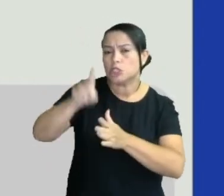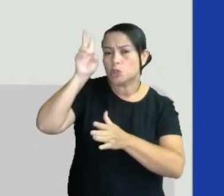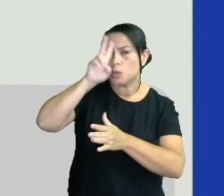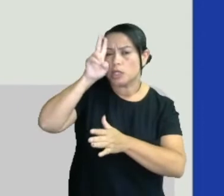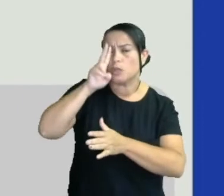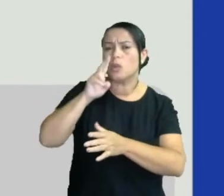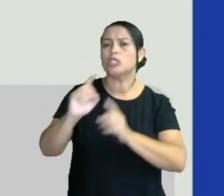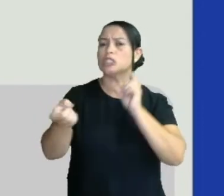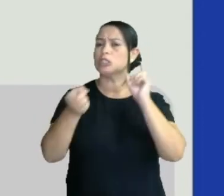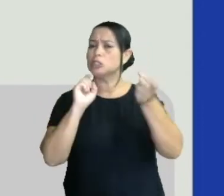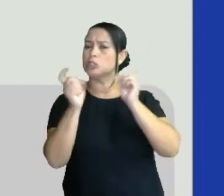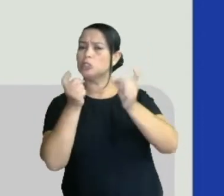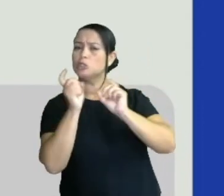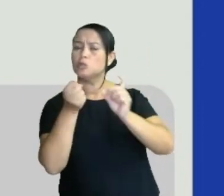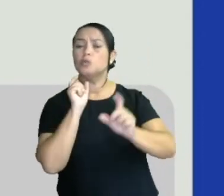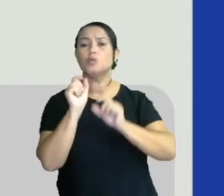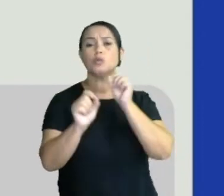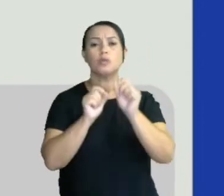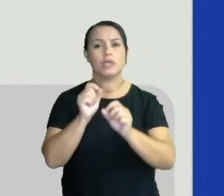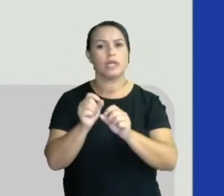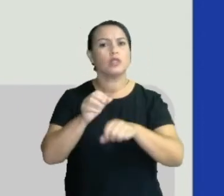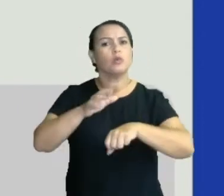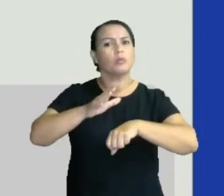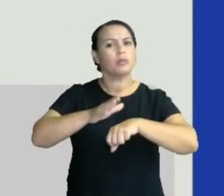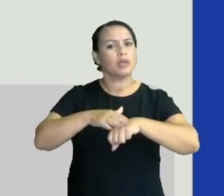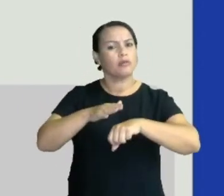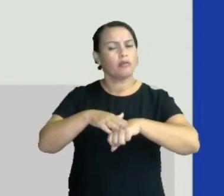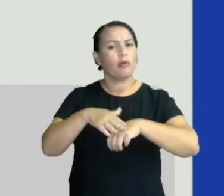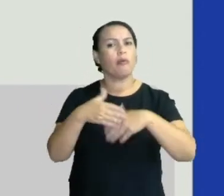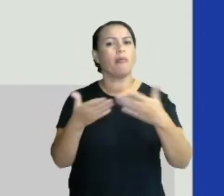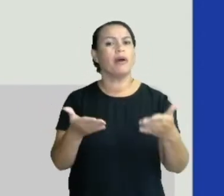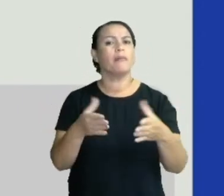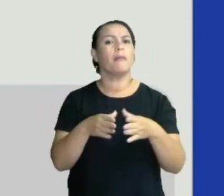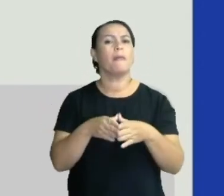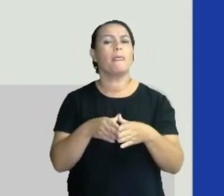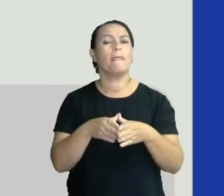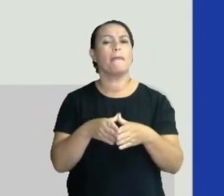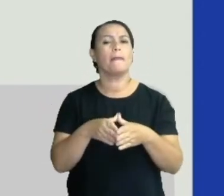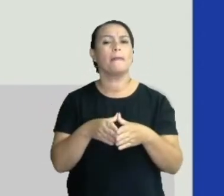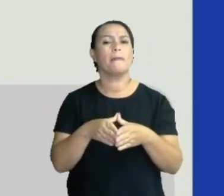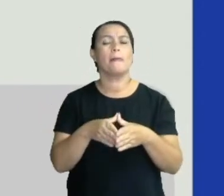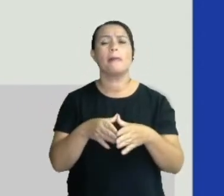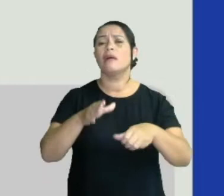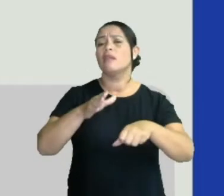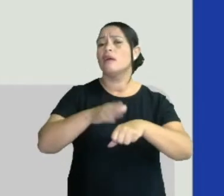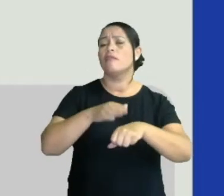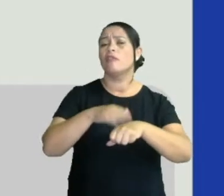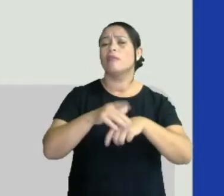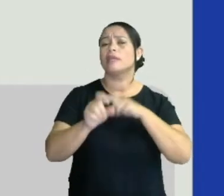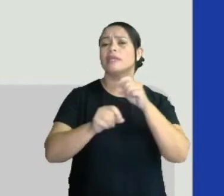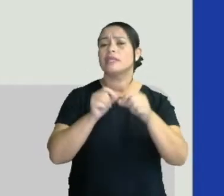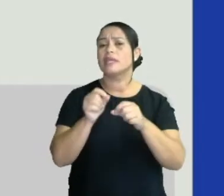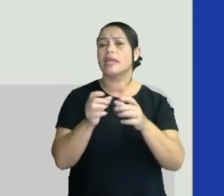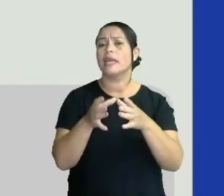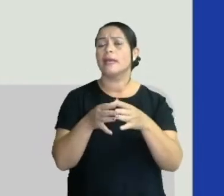discutem sobre essa forma essa forma de